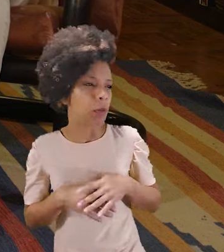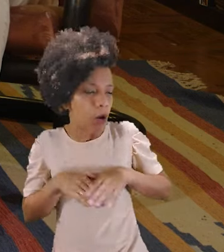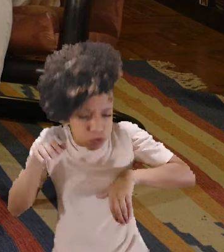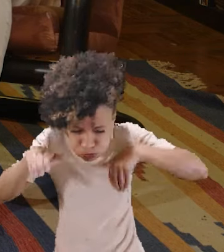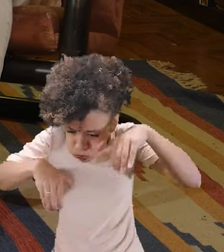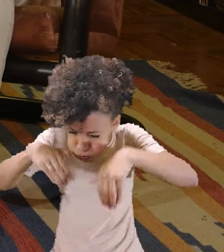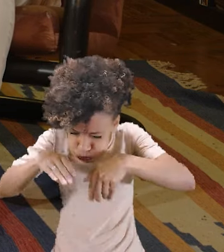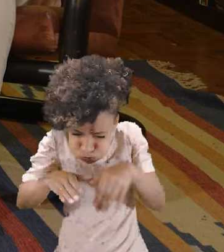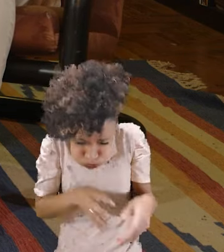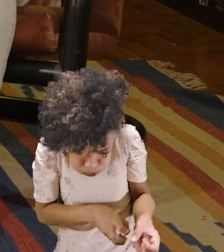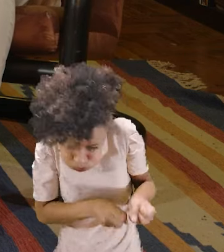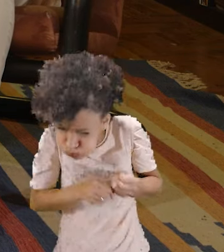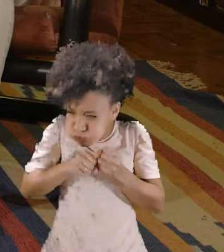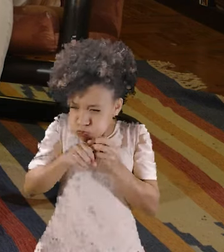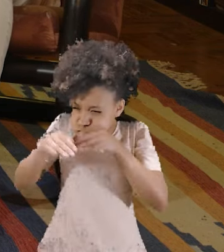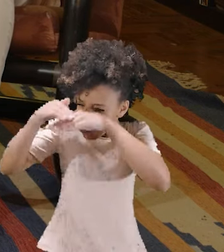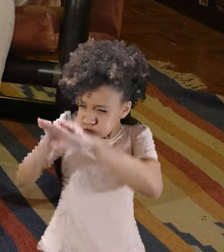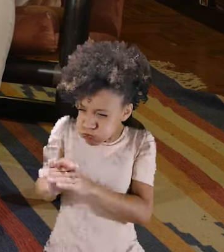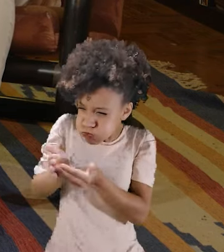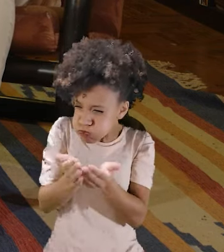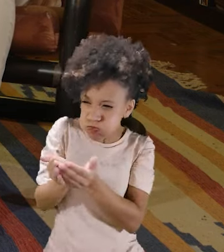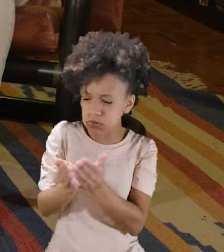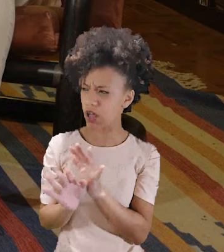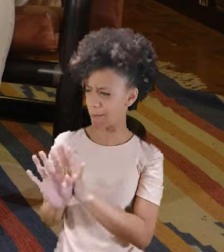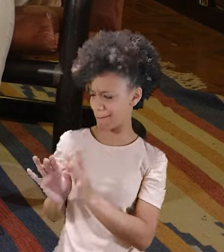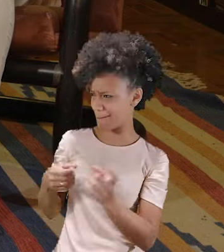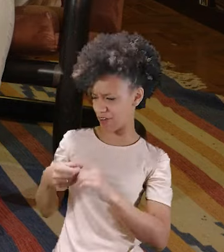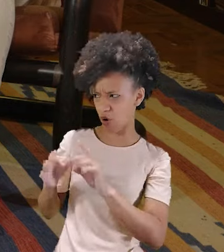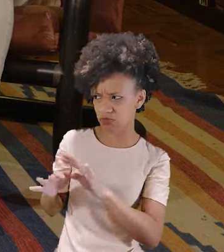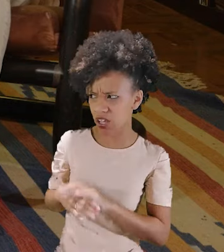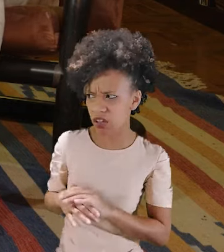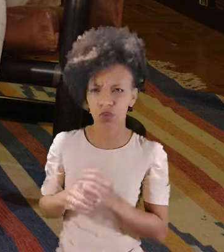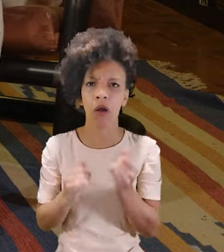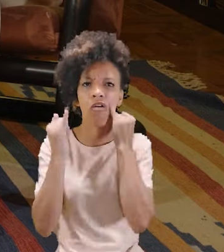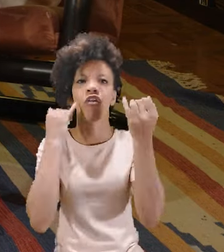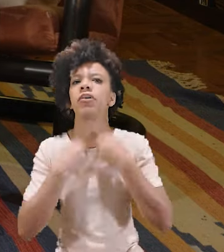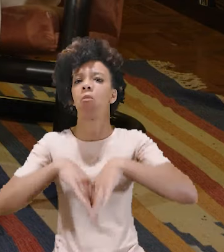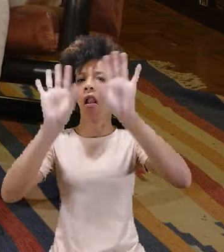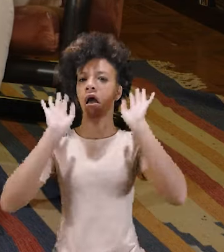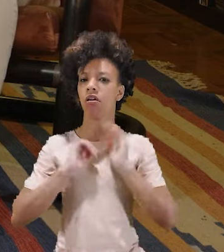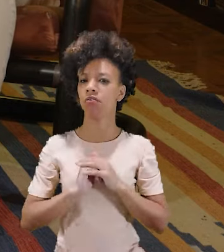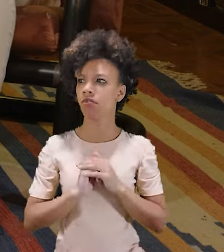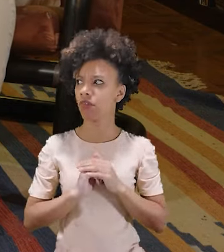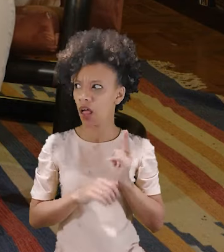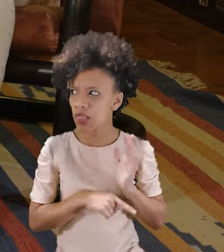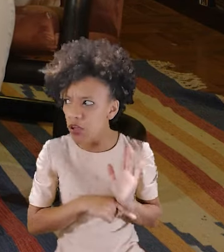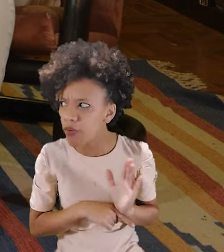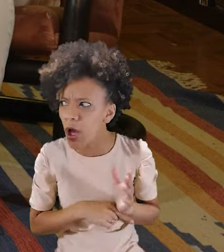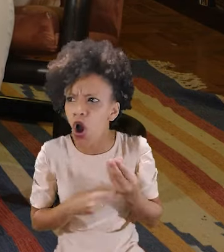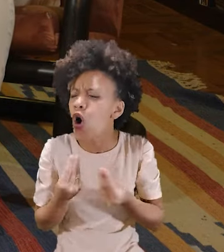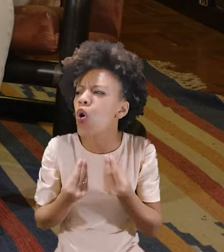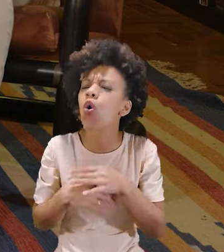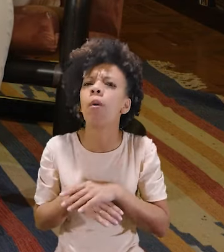mergulhador lá e tira lá pega o saco sei que ou os papos tripulantes levam de volta é isso você não pode jogar a informação assim aí um filme